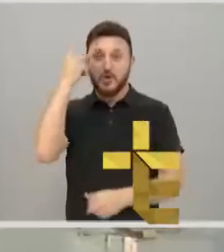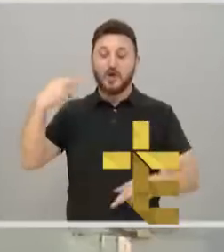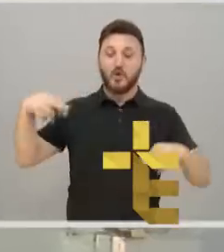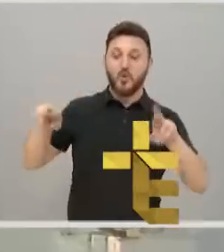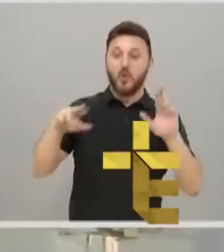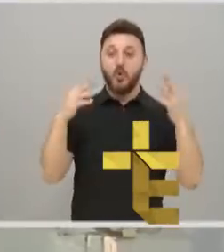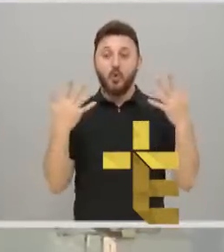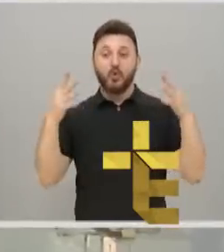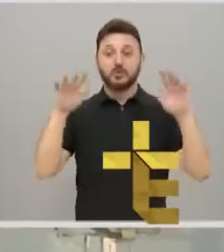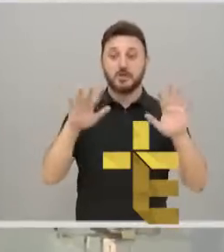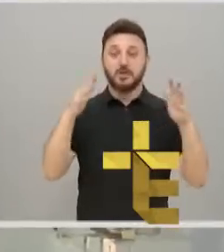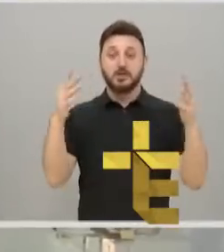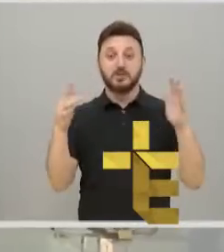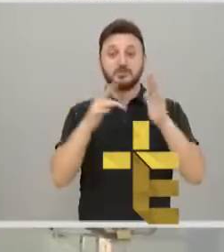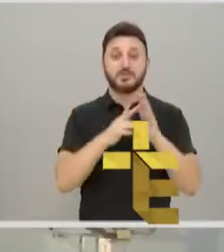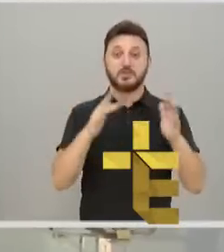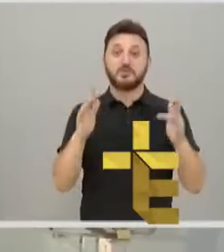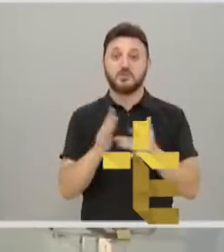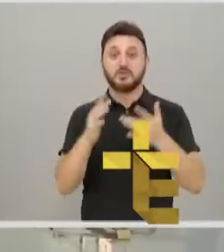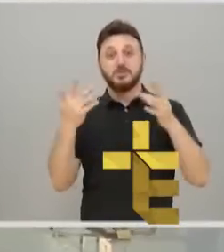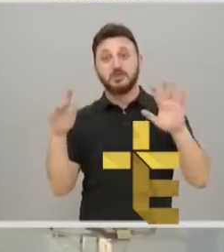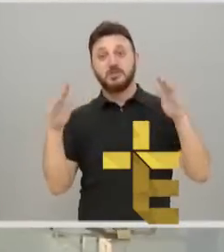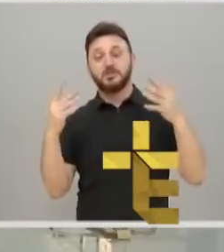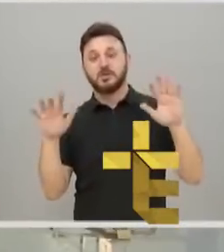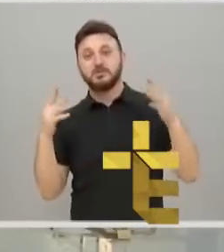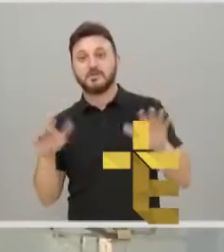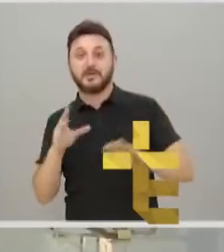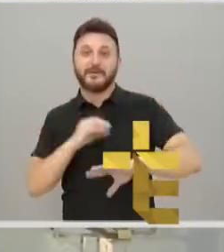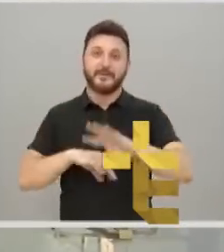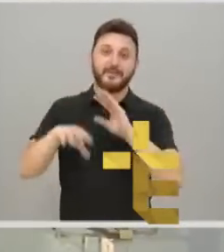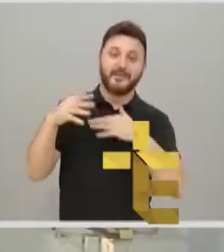e depois, a Páscoa não é só, tá bom.